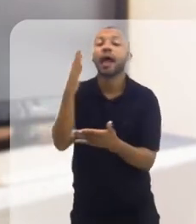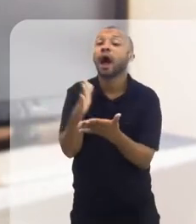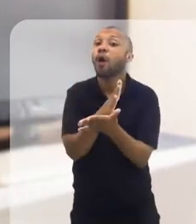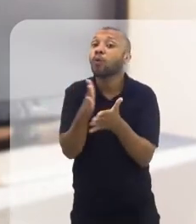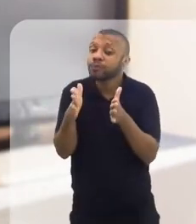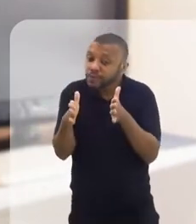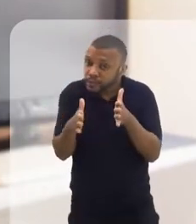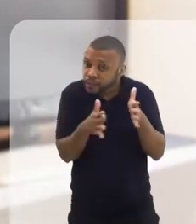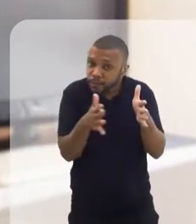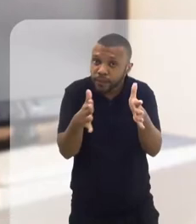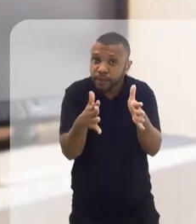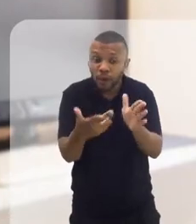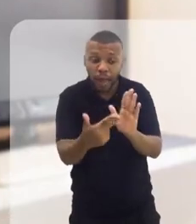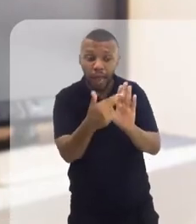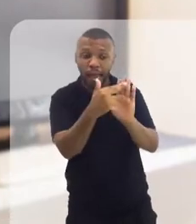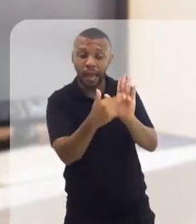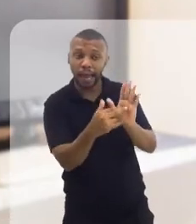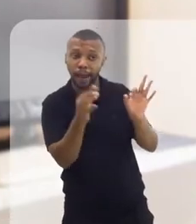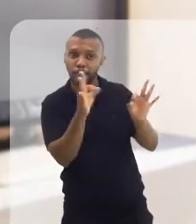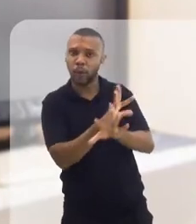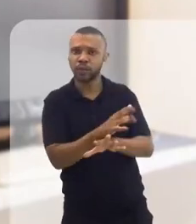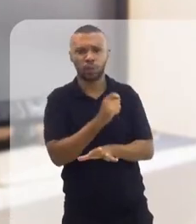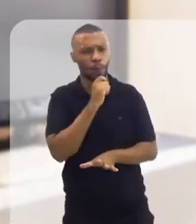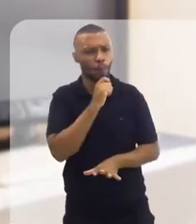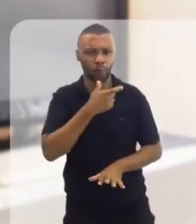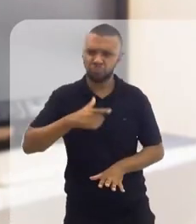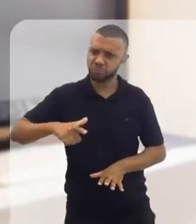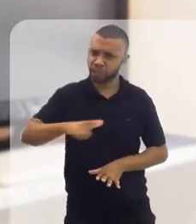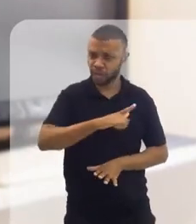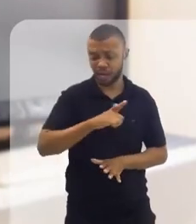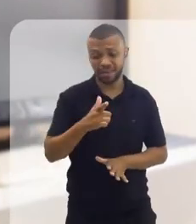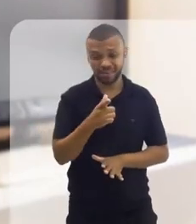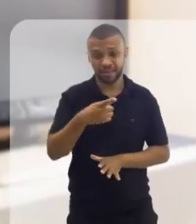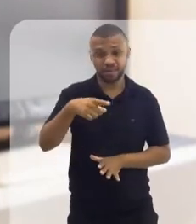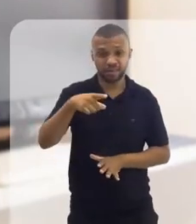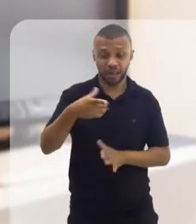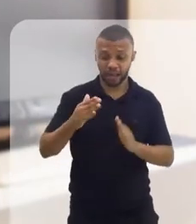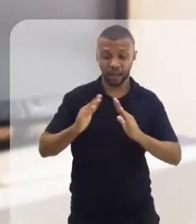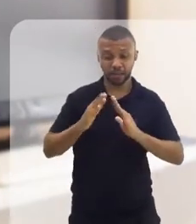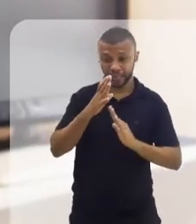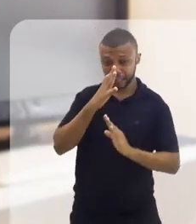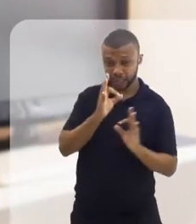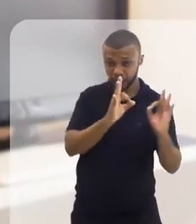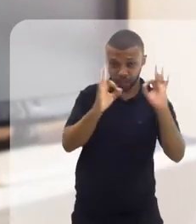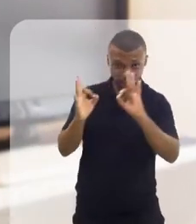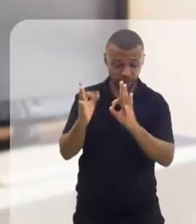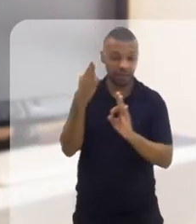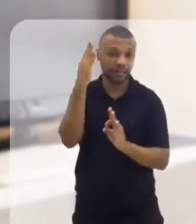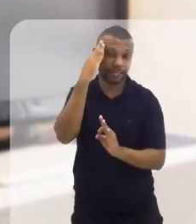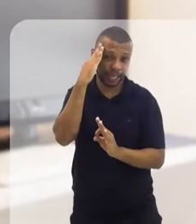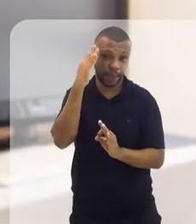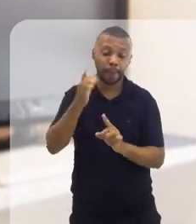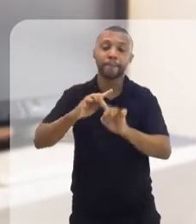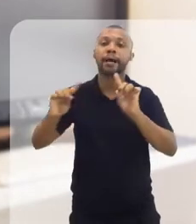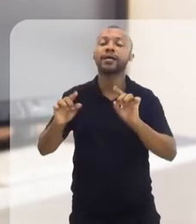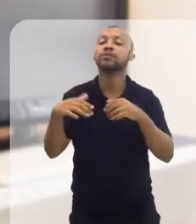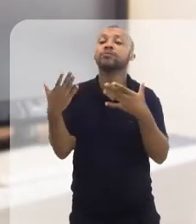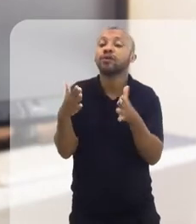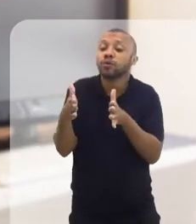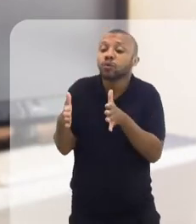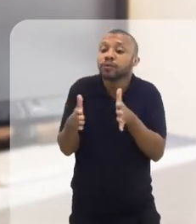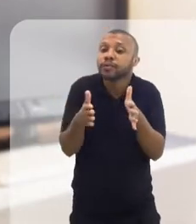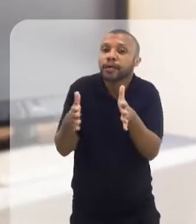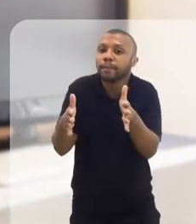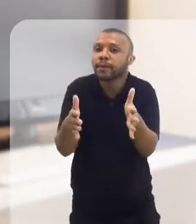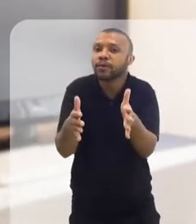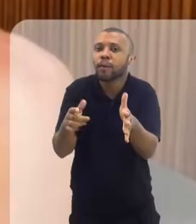algumas pistas, porque não tem fórmula, a gente sabe que aqui na educação não tem fórmula, quem está em casa sabe disso, mas algumas pistas para a gente entender e se